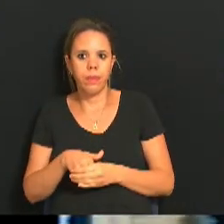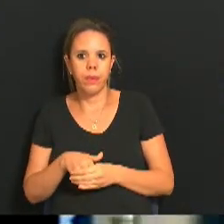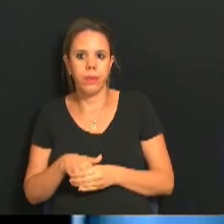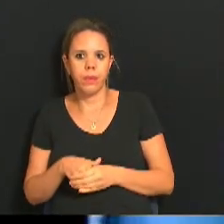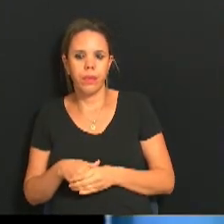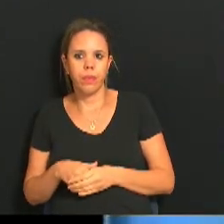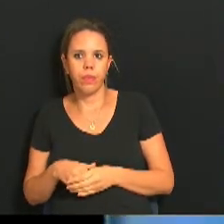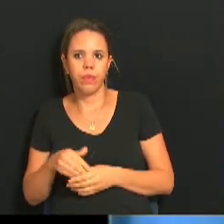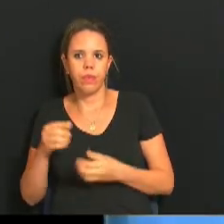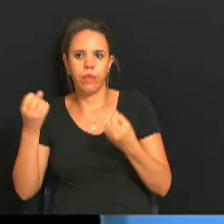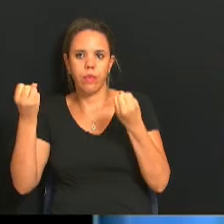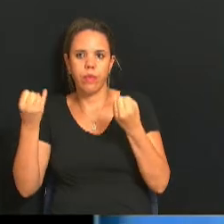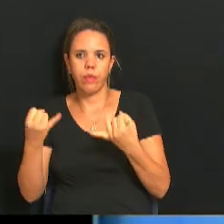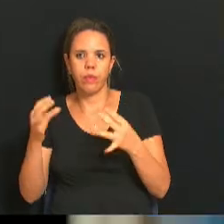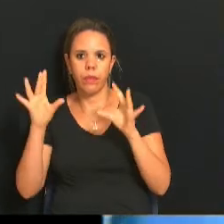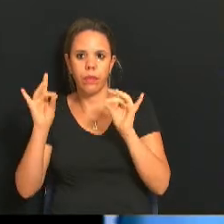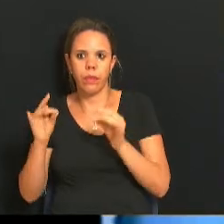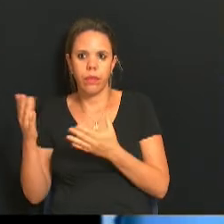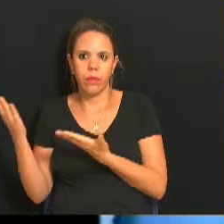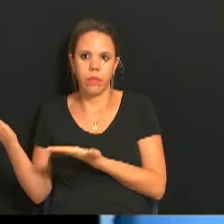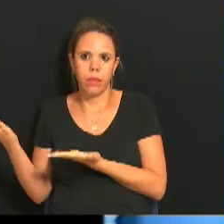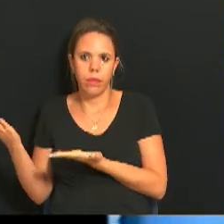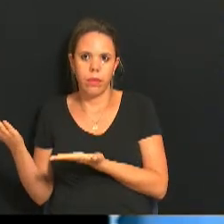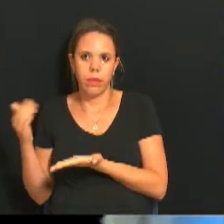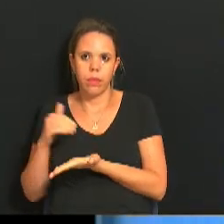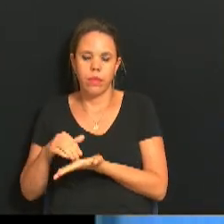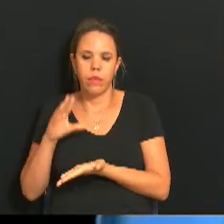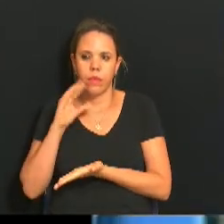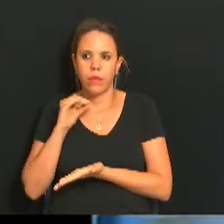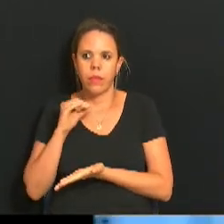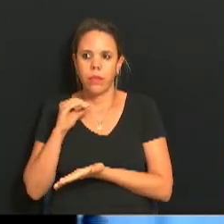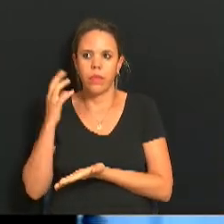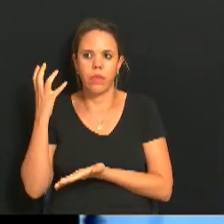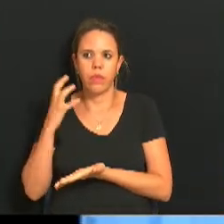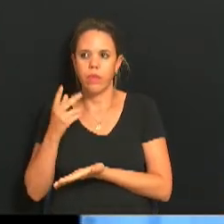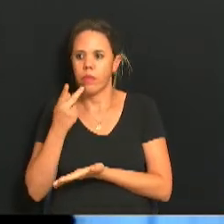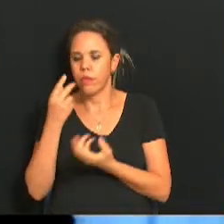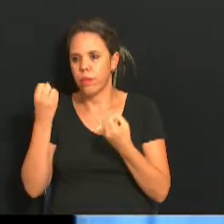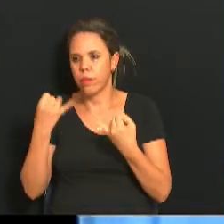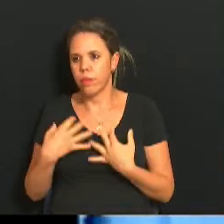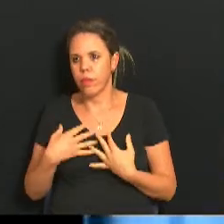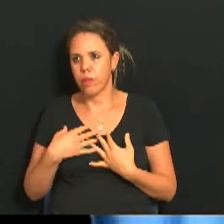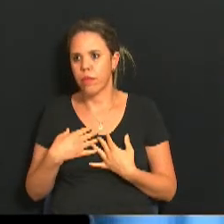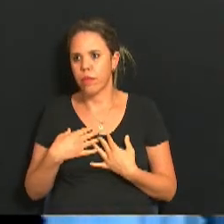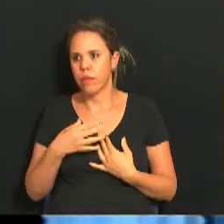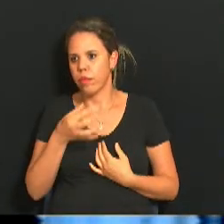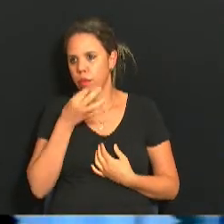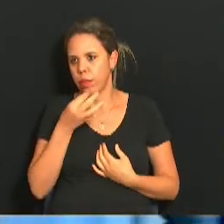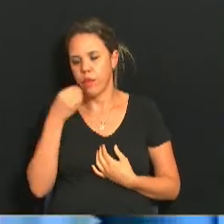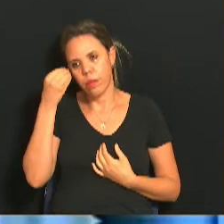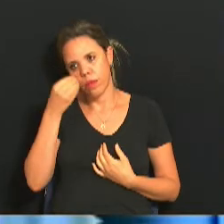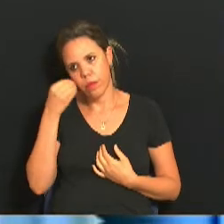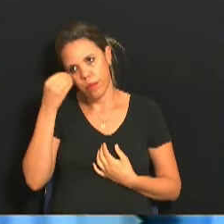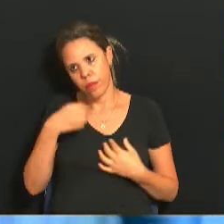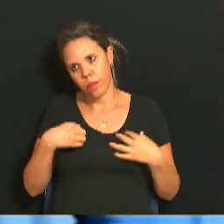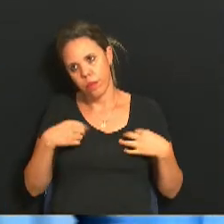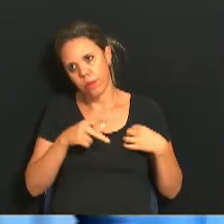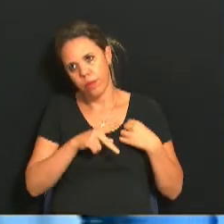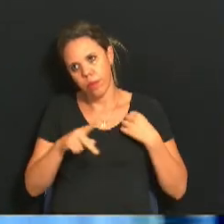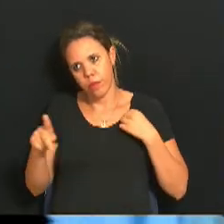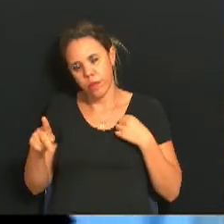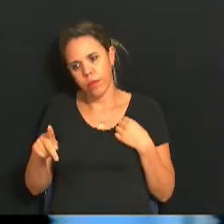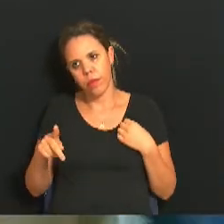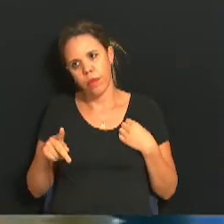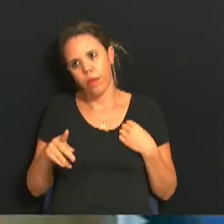que a Fabíola detalhe ou então é Vereador alisar eu falo oh a força da e o presidente do